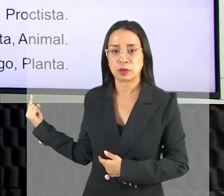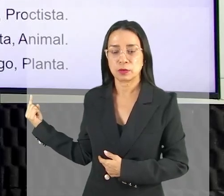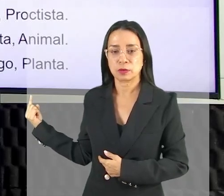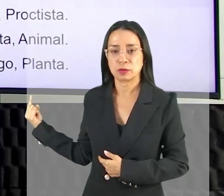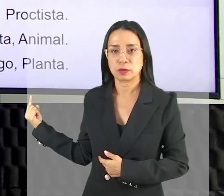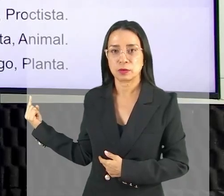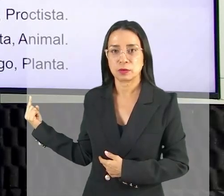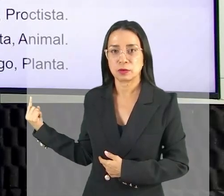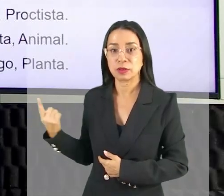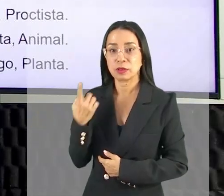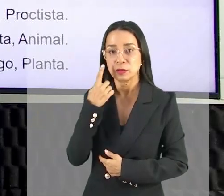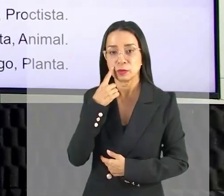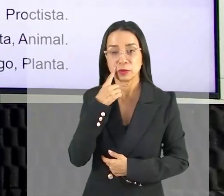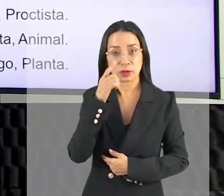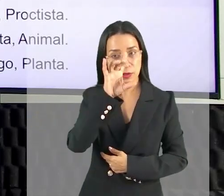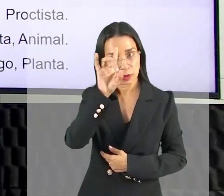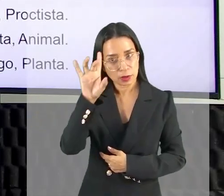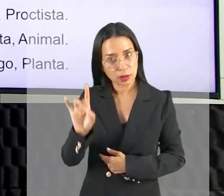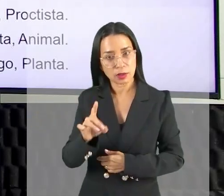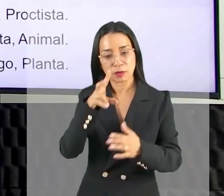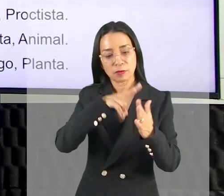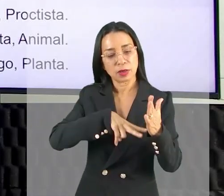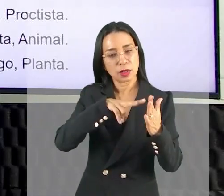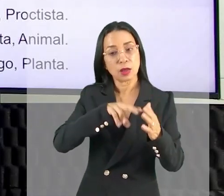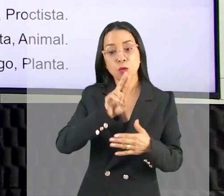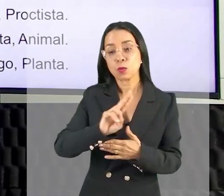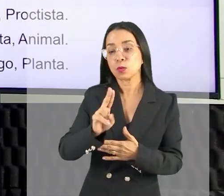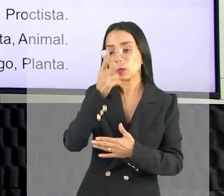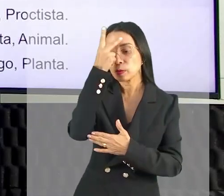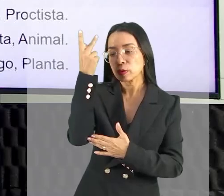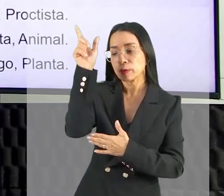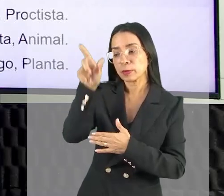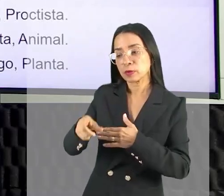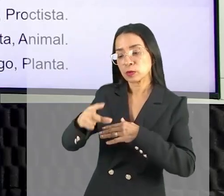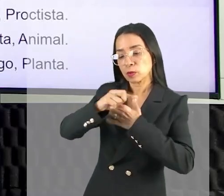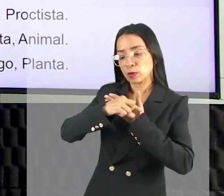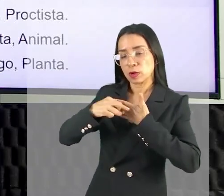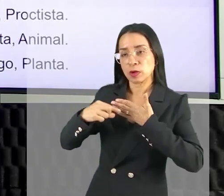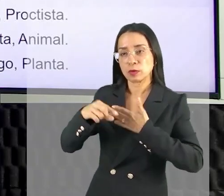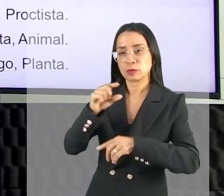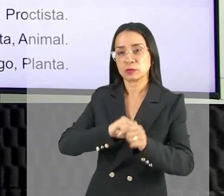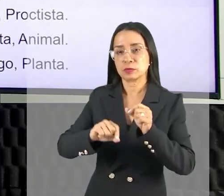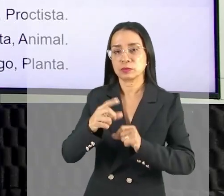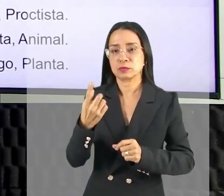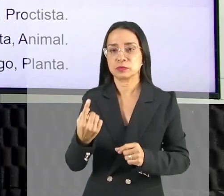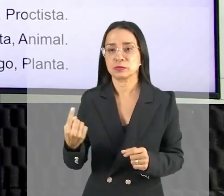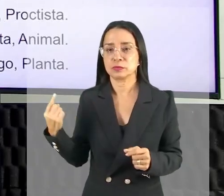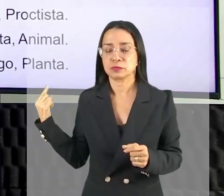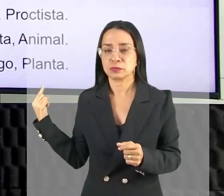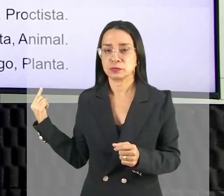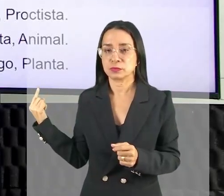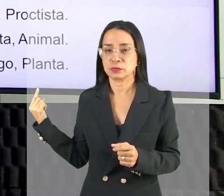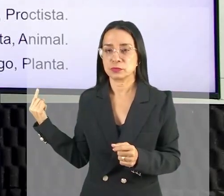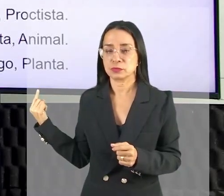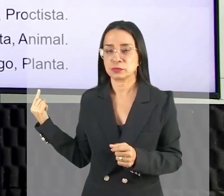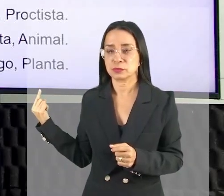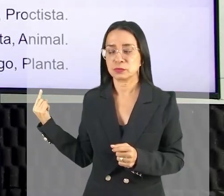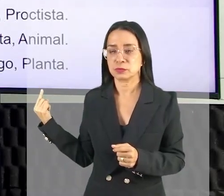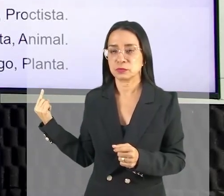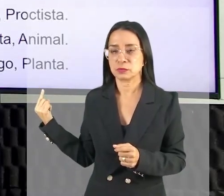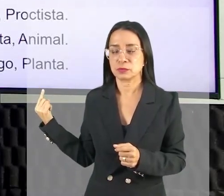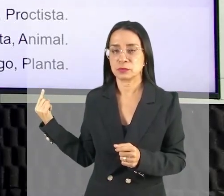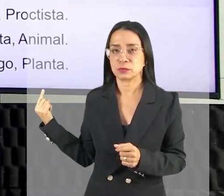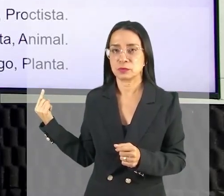aí vocês vão, cada um vai ler de um jeito, tá? Eu vou ler aqui Carlena Schurz, tá? E aí,